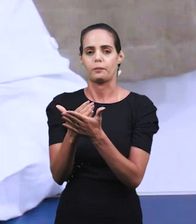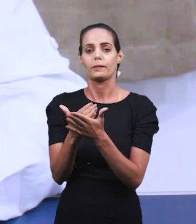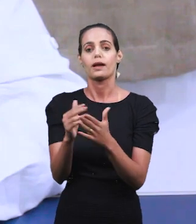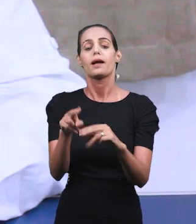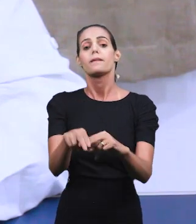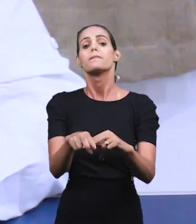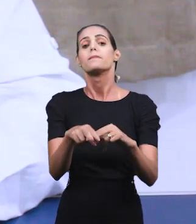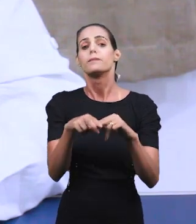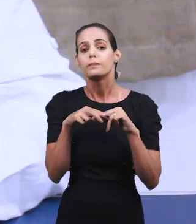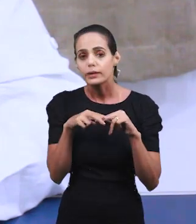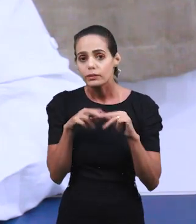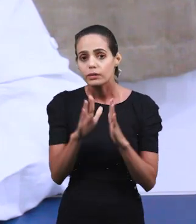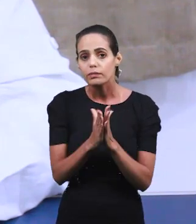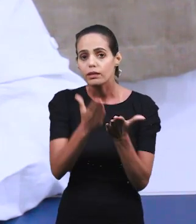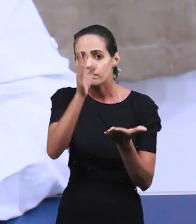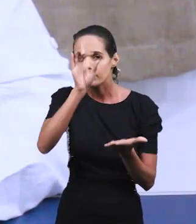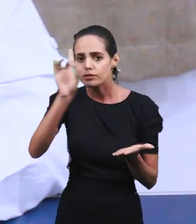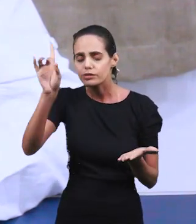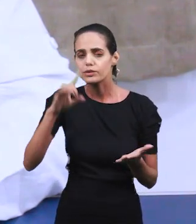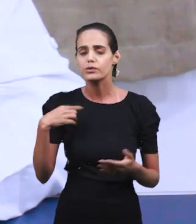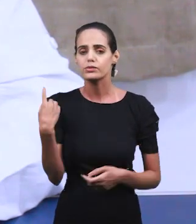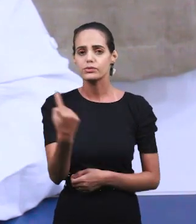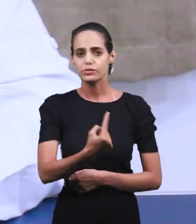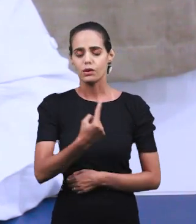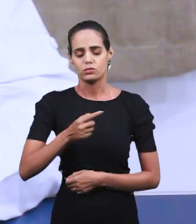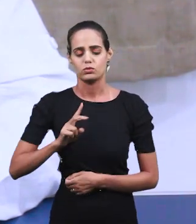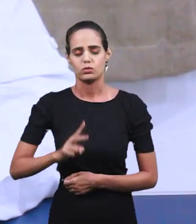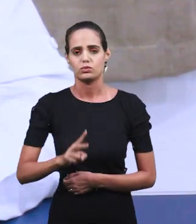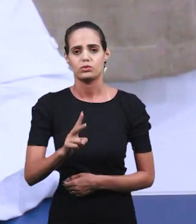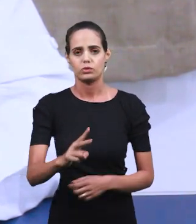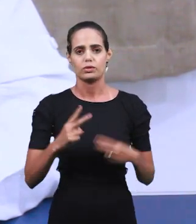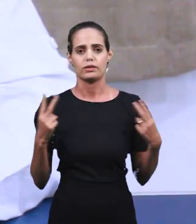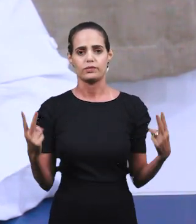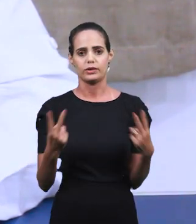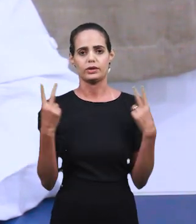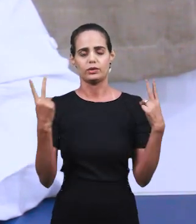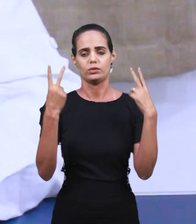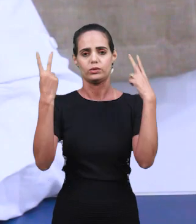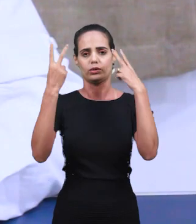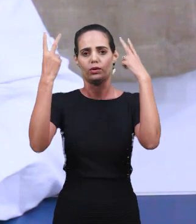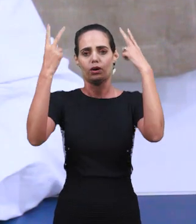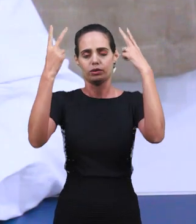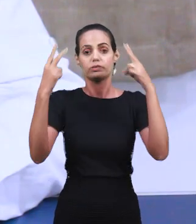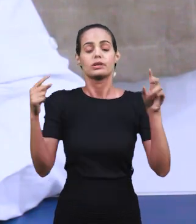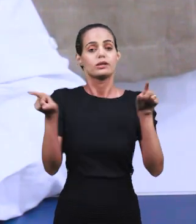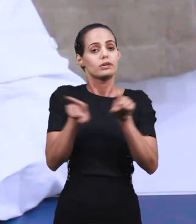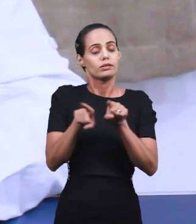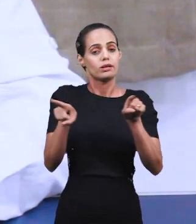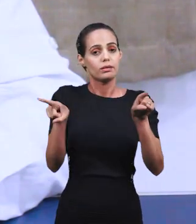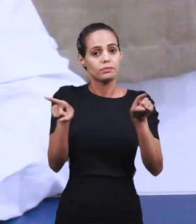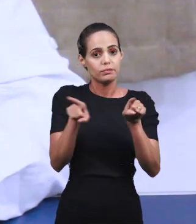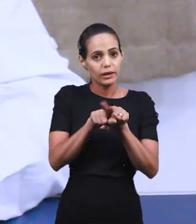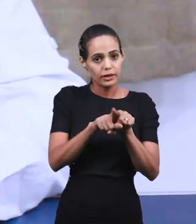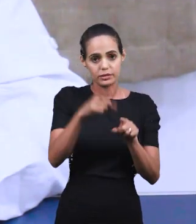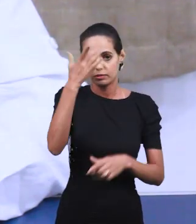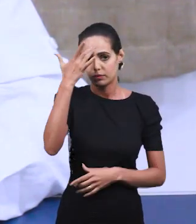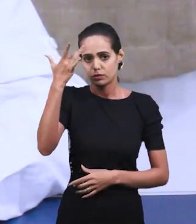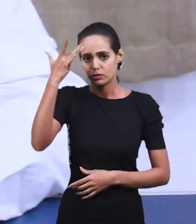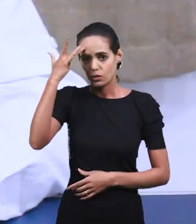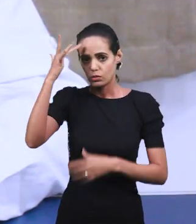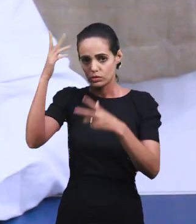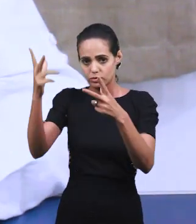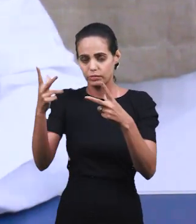palavra, ela é um recurso para com que nós sejamos vitoriosos e para aqueles que hão de herdar essa tão grande salvação.